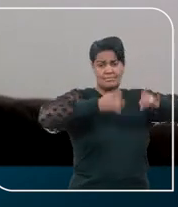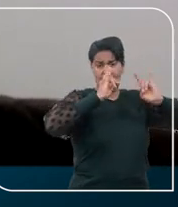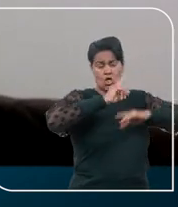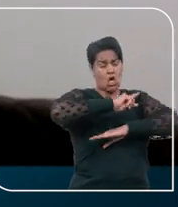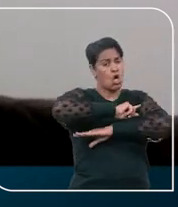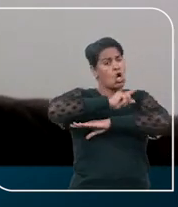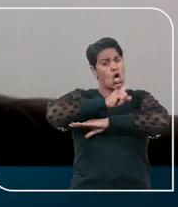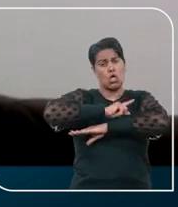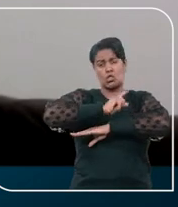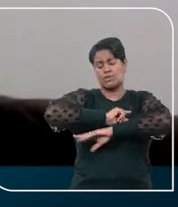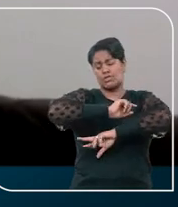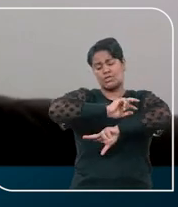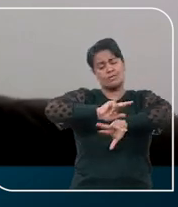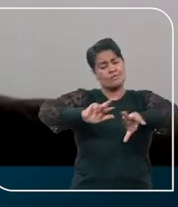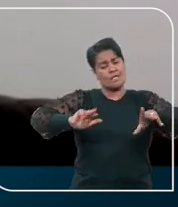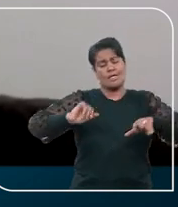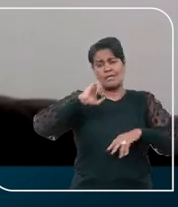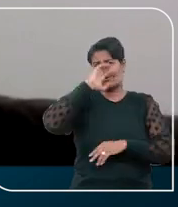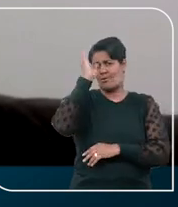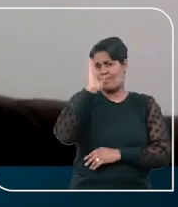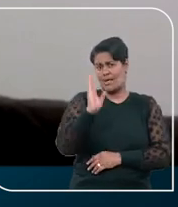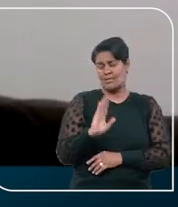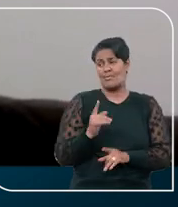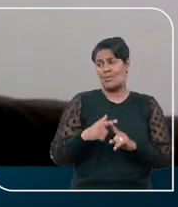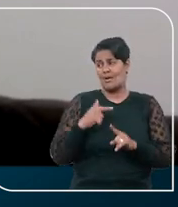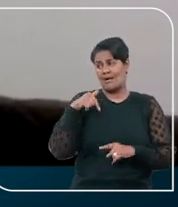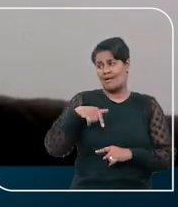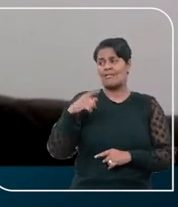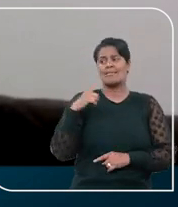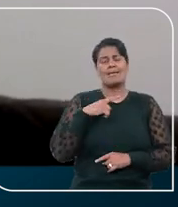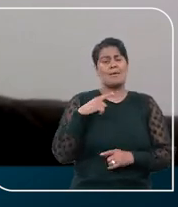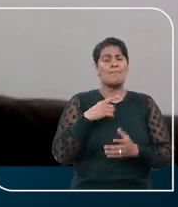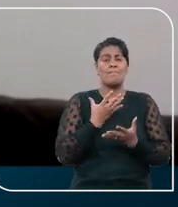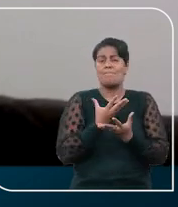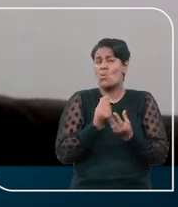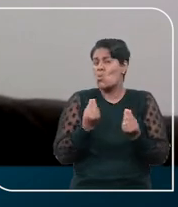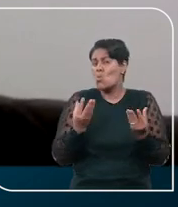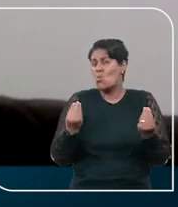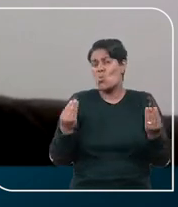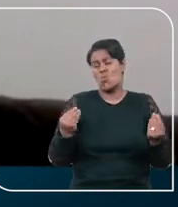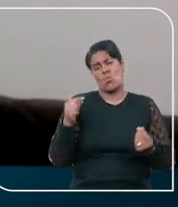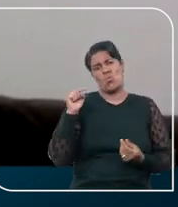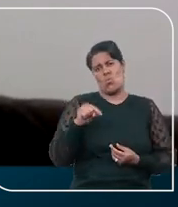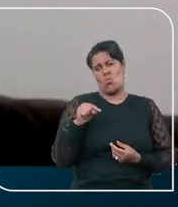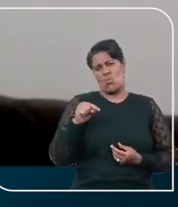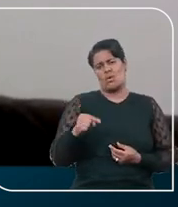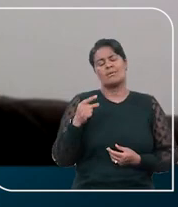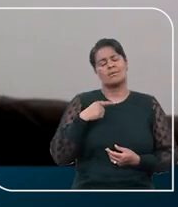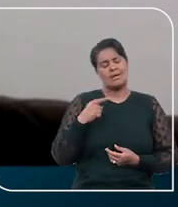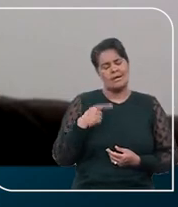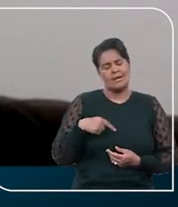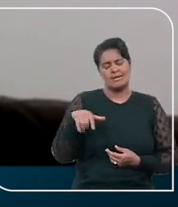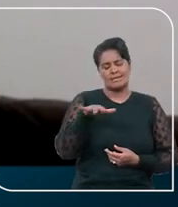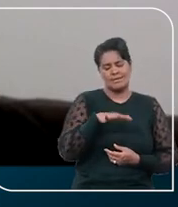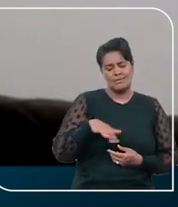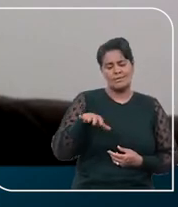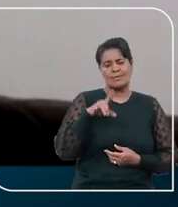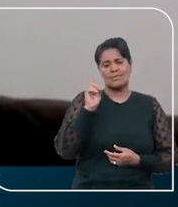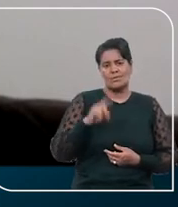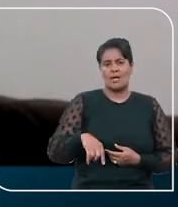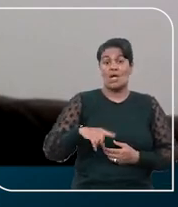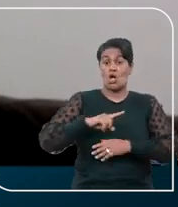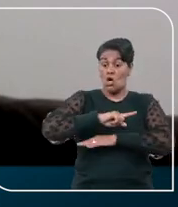país em que existem muitos imóveis irregulares. Temos condomínios que têm irregularidades, que são condomínios de